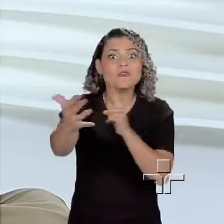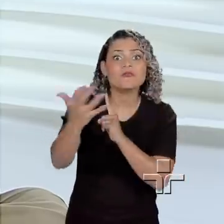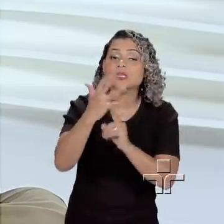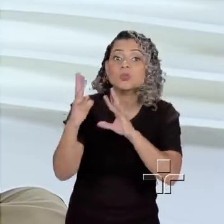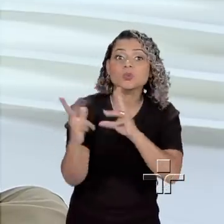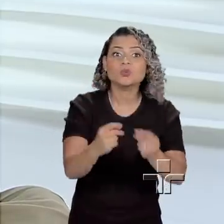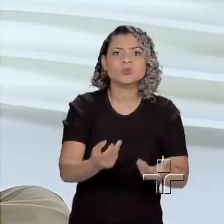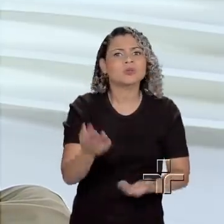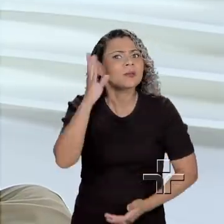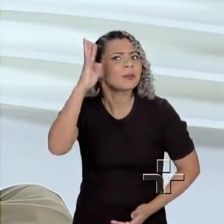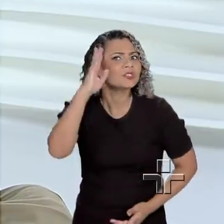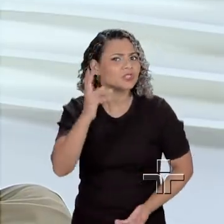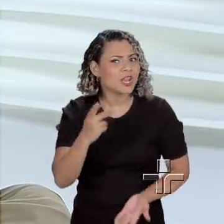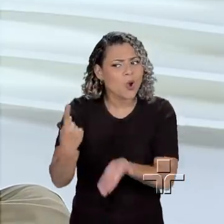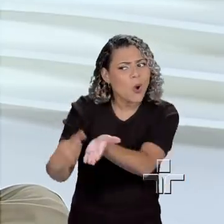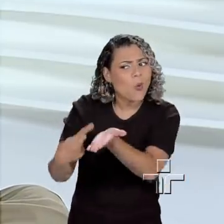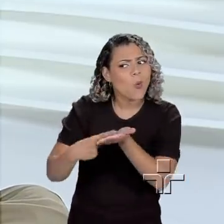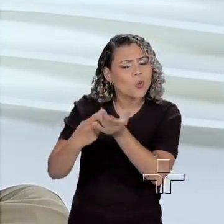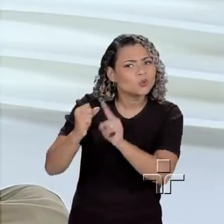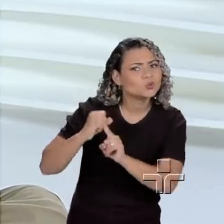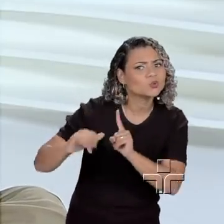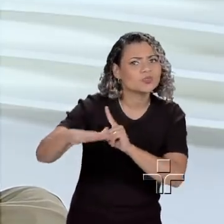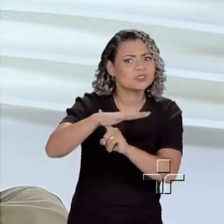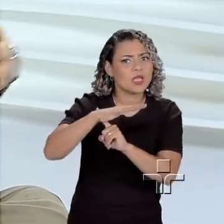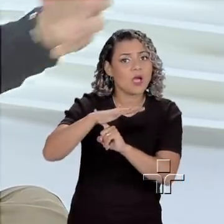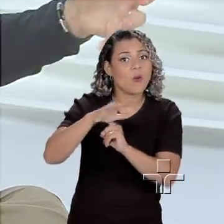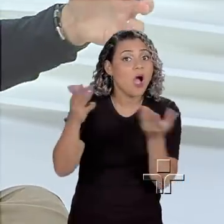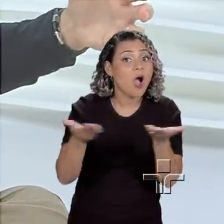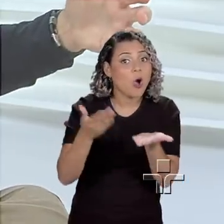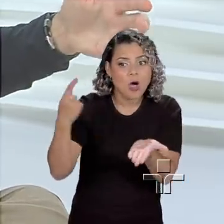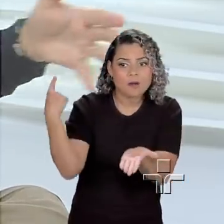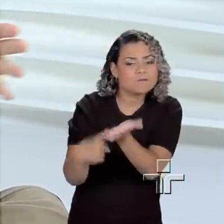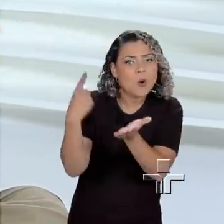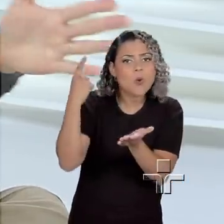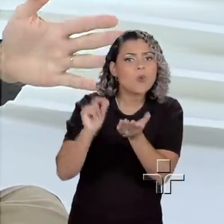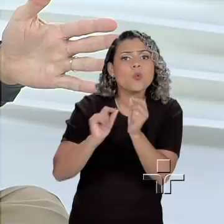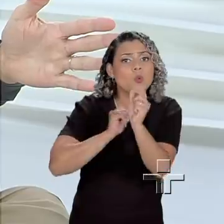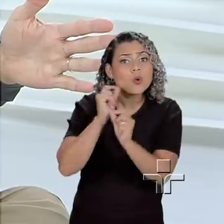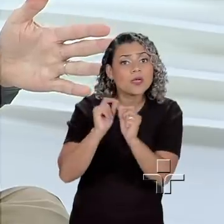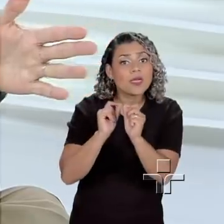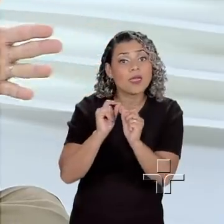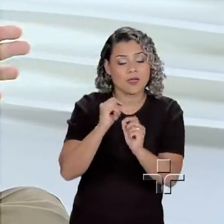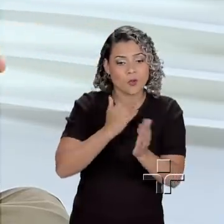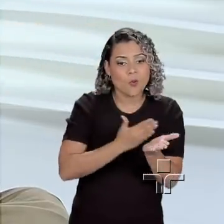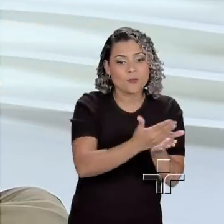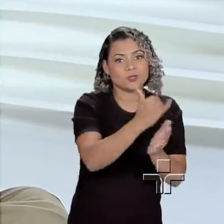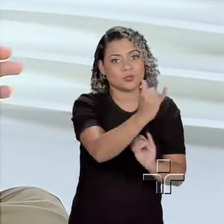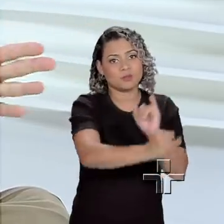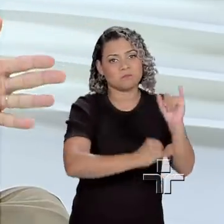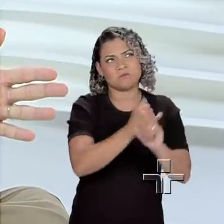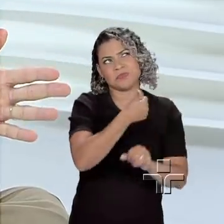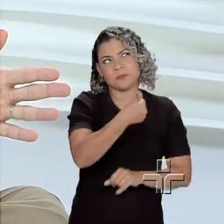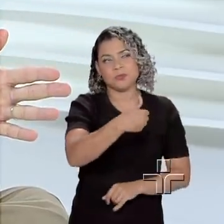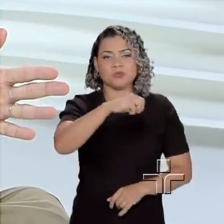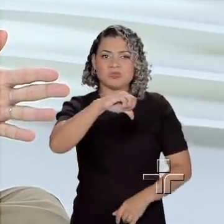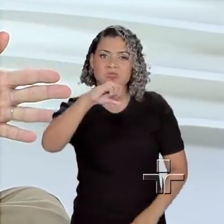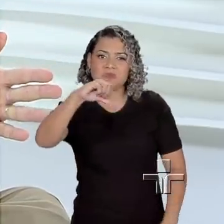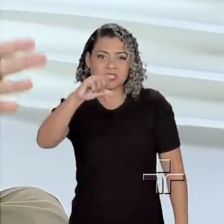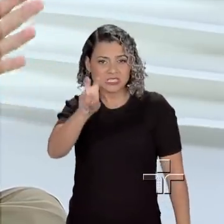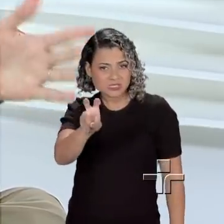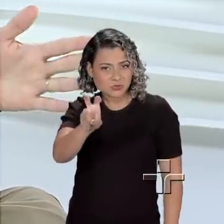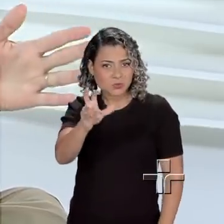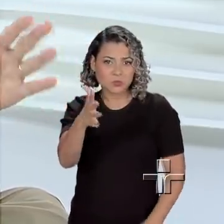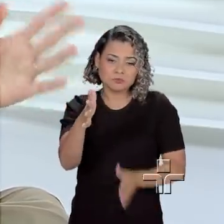esse contrato social, ele ficou completamente fluido no começo da internet, ali em 1995